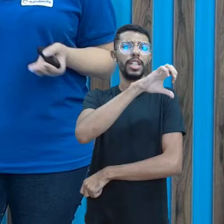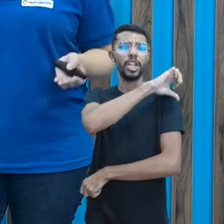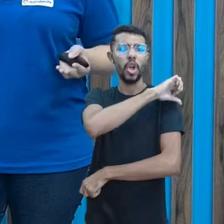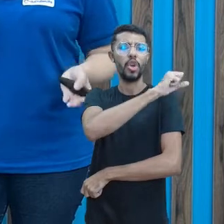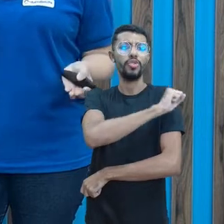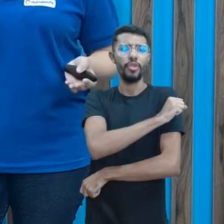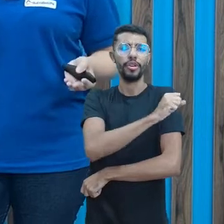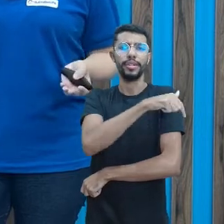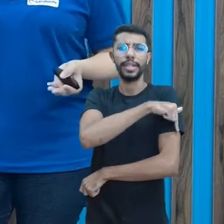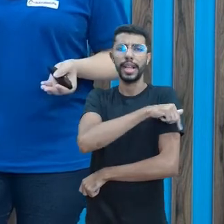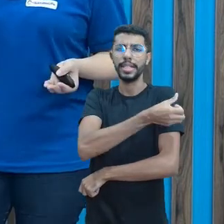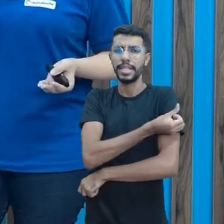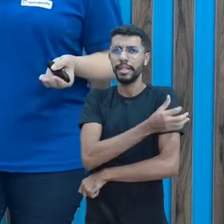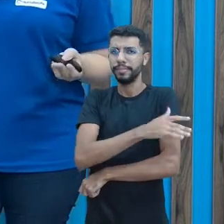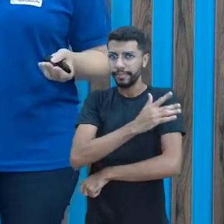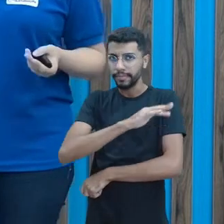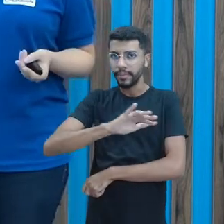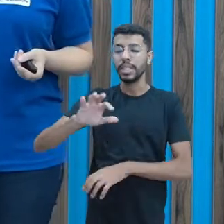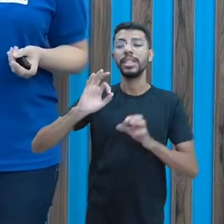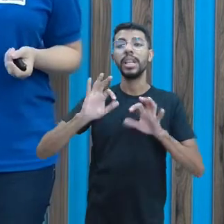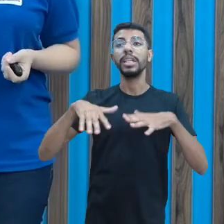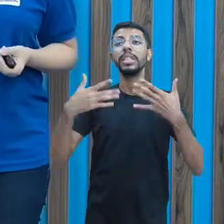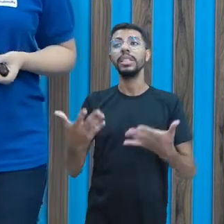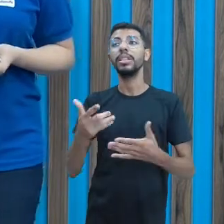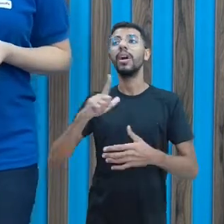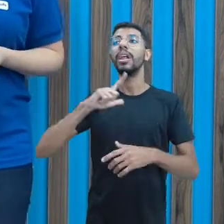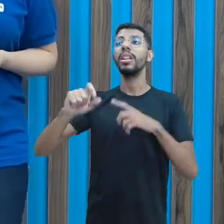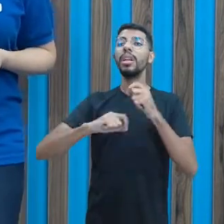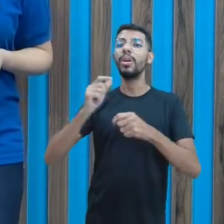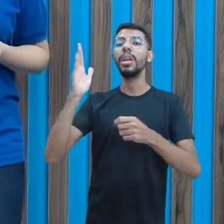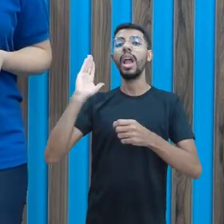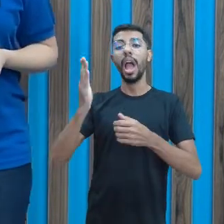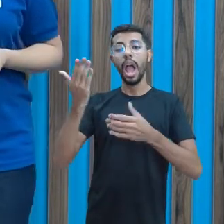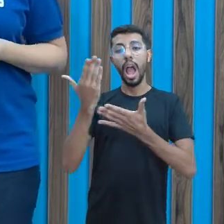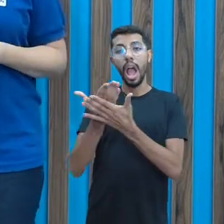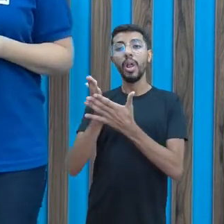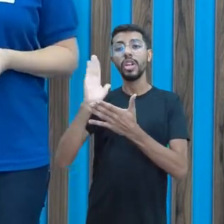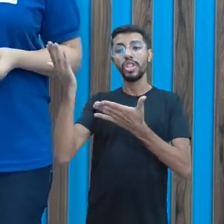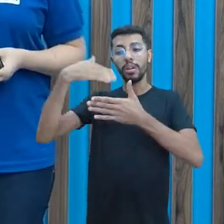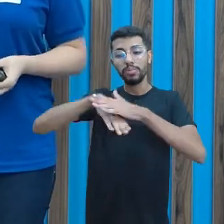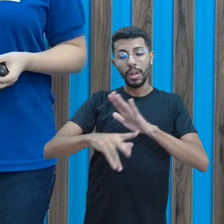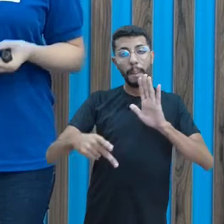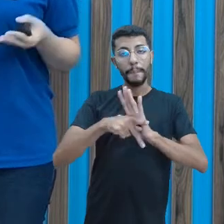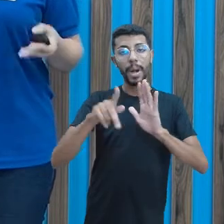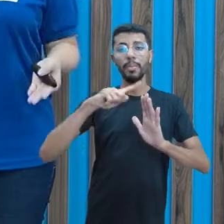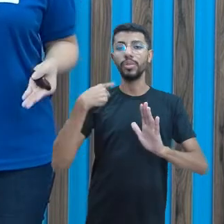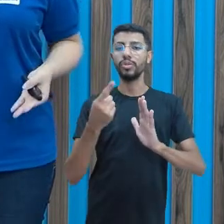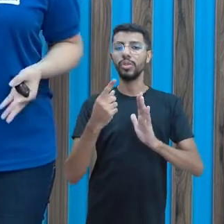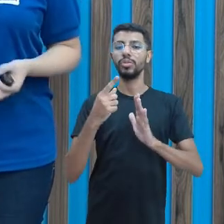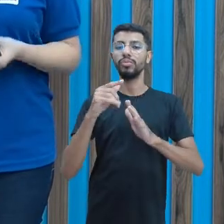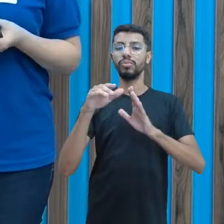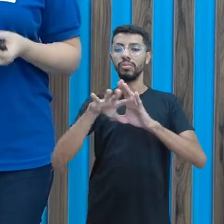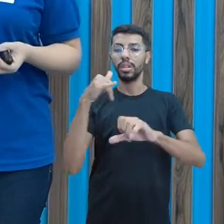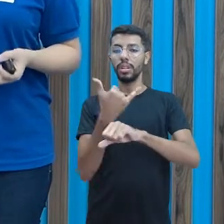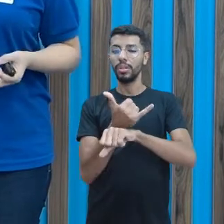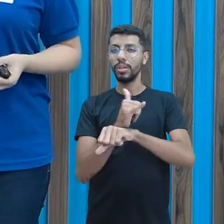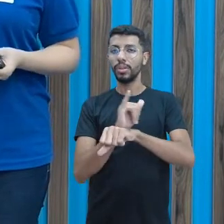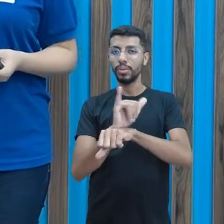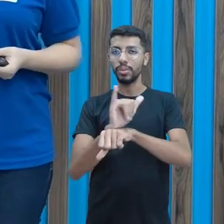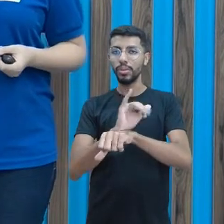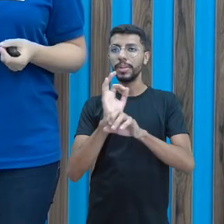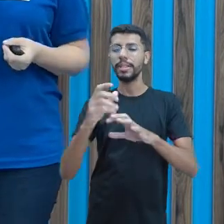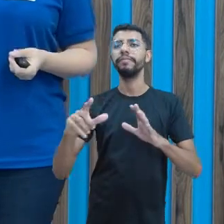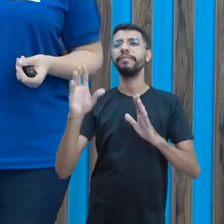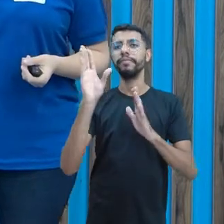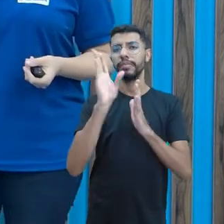noção de porcentagem. A gente já tem aulas no nosso repositório no YouTube que tratam desse conteúdo. E se em algum momento você tem dúvida sobre